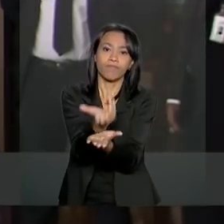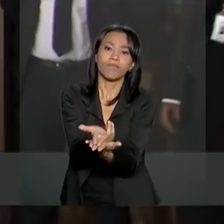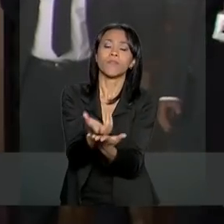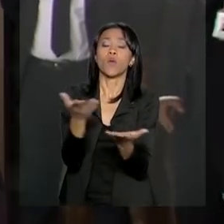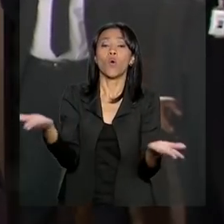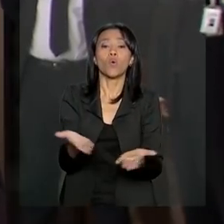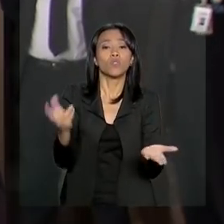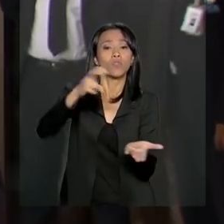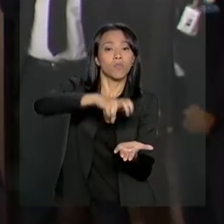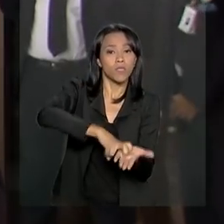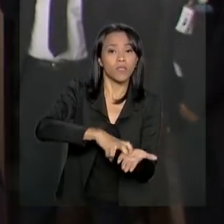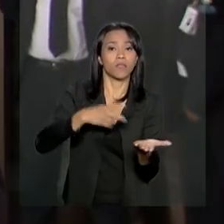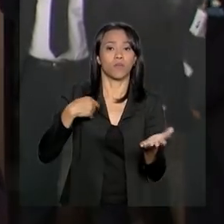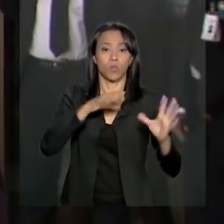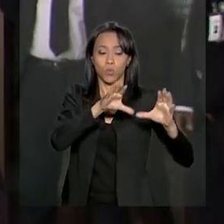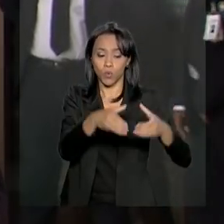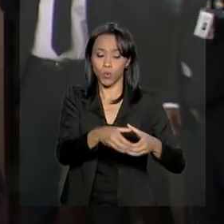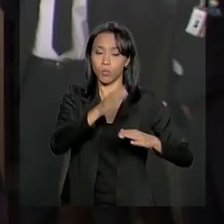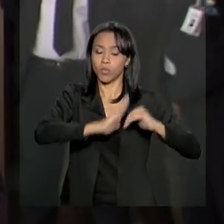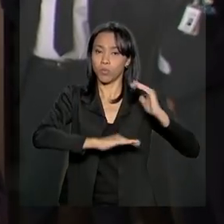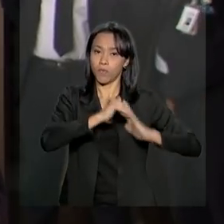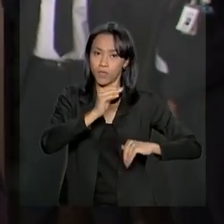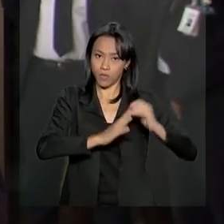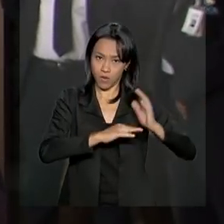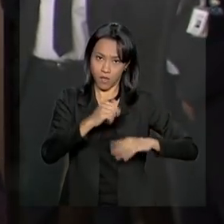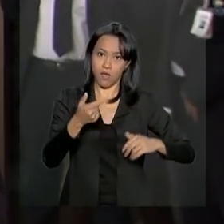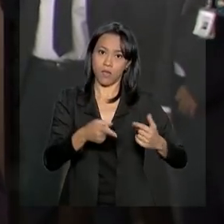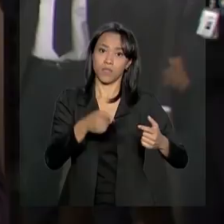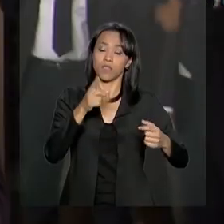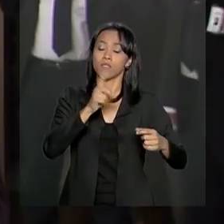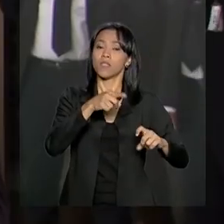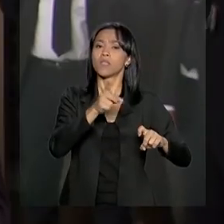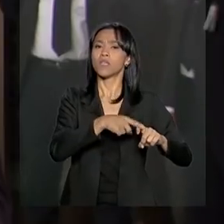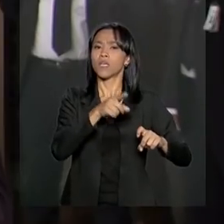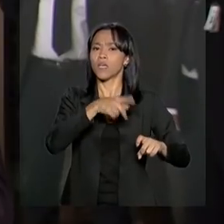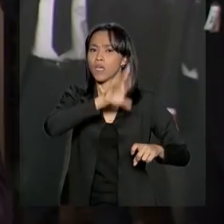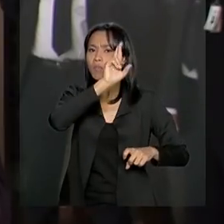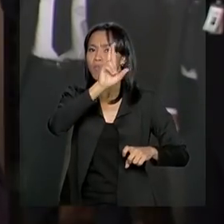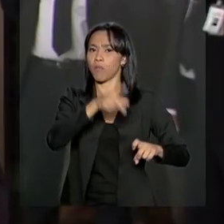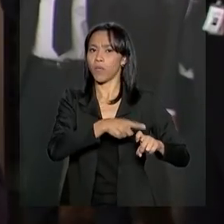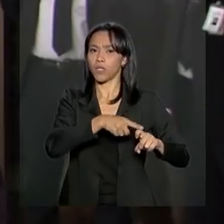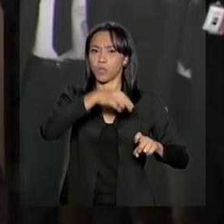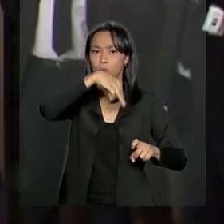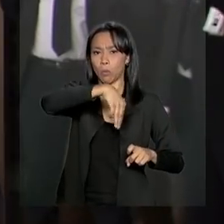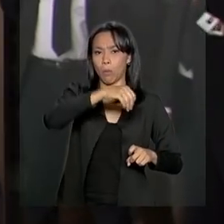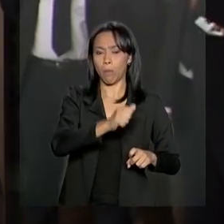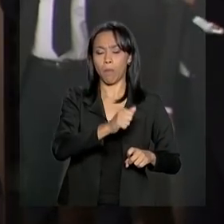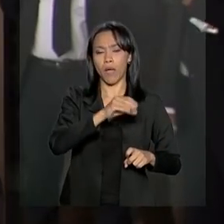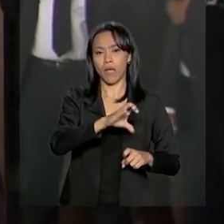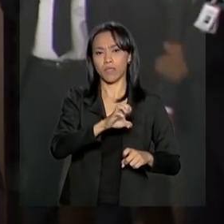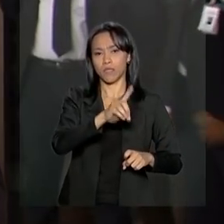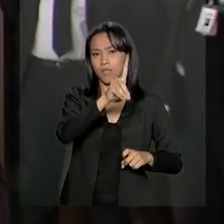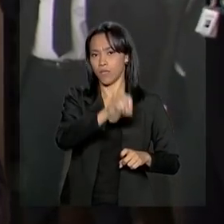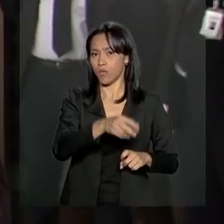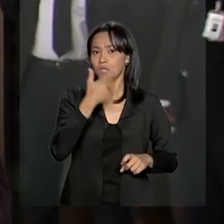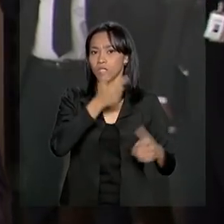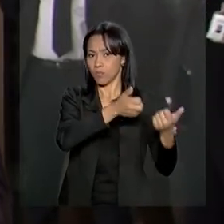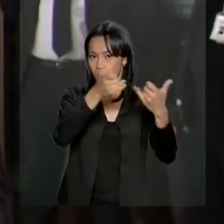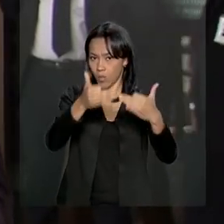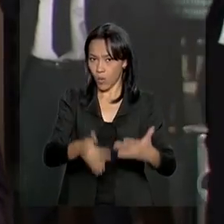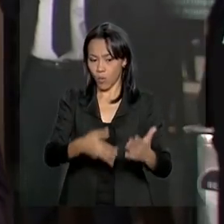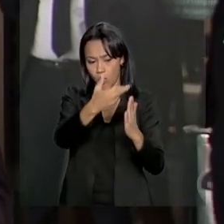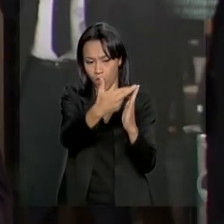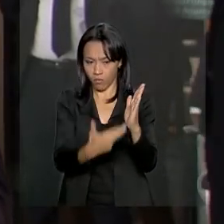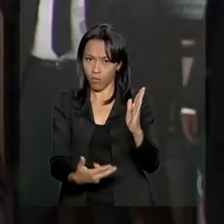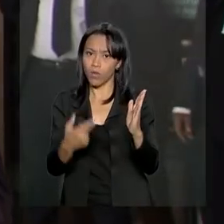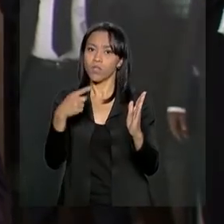manhã, a equipe liderada pelo cirurgião Antônio Luiz Macedo divulgou um boletim médico informando que o presidente segue